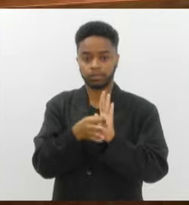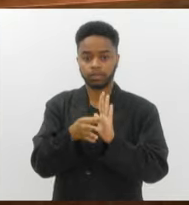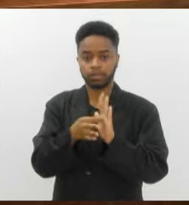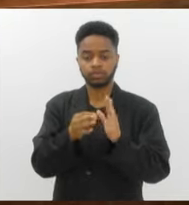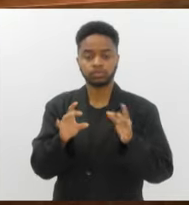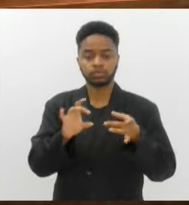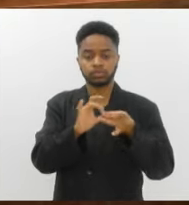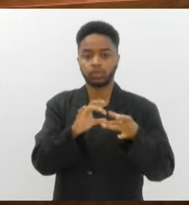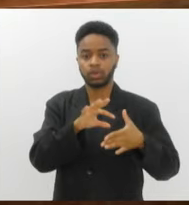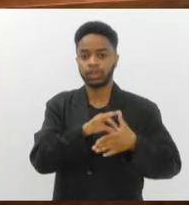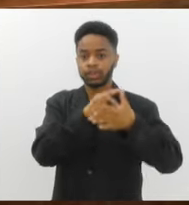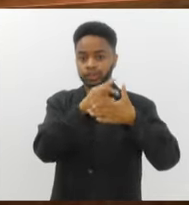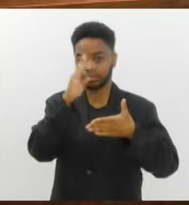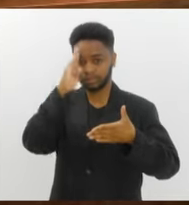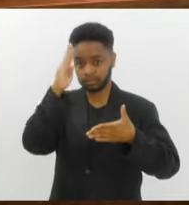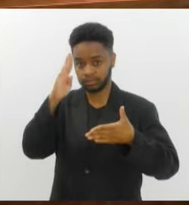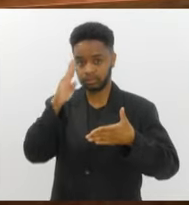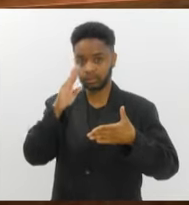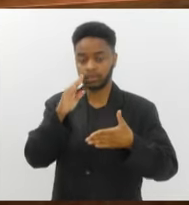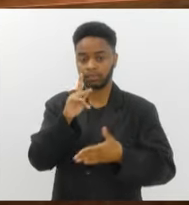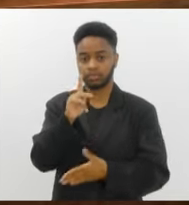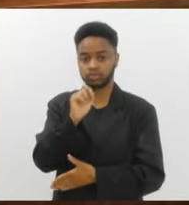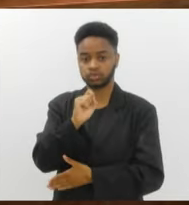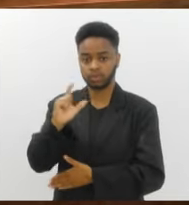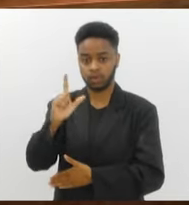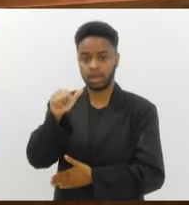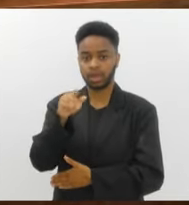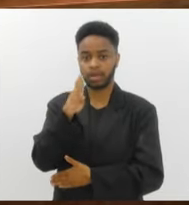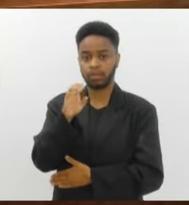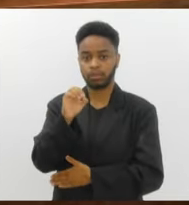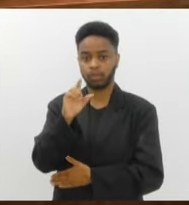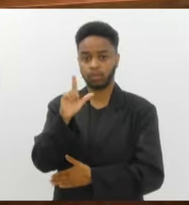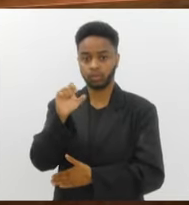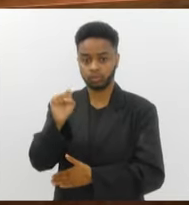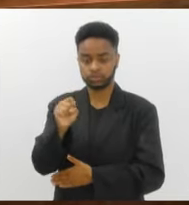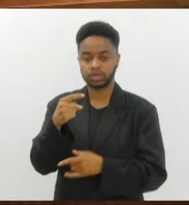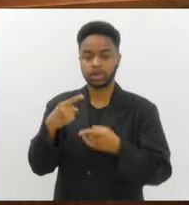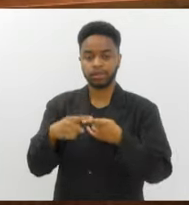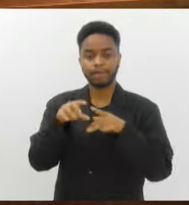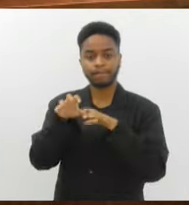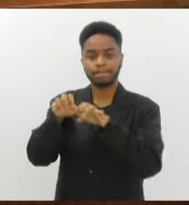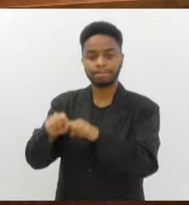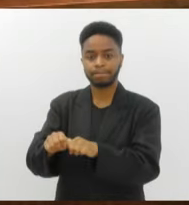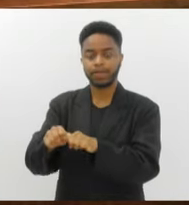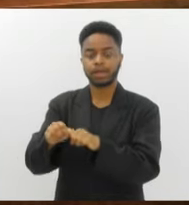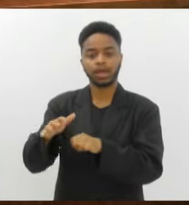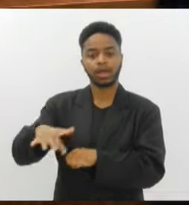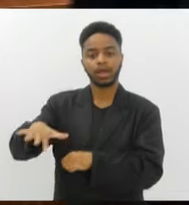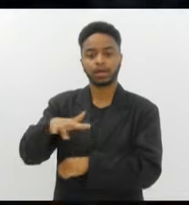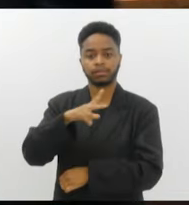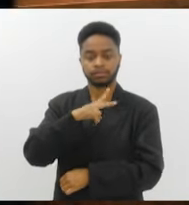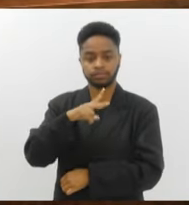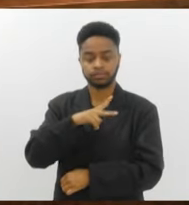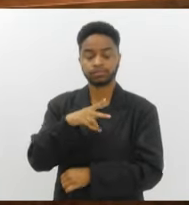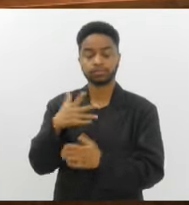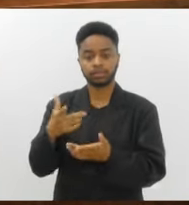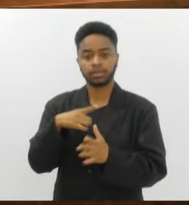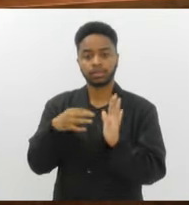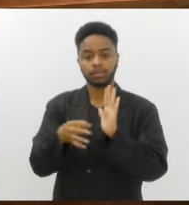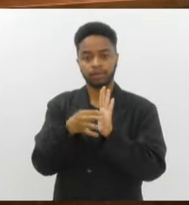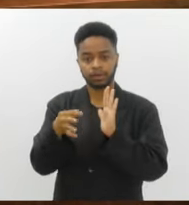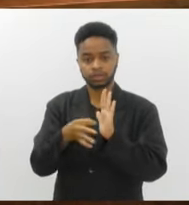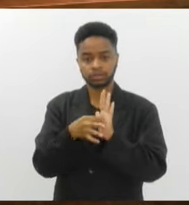maior do PSOL, que é o senhor Boulos, aquele invasor de propriedades privadas, né, o parecer contrário à cassação de um